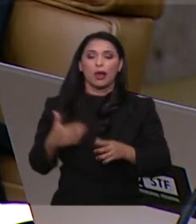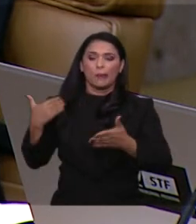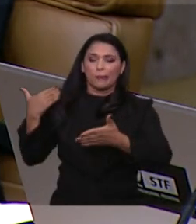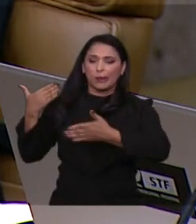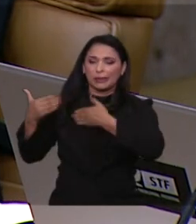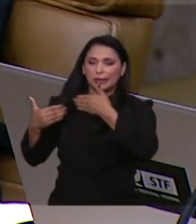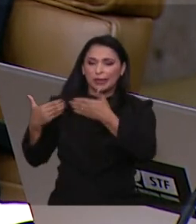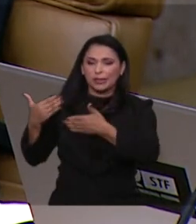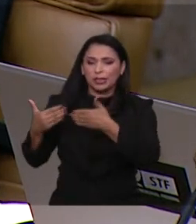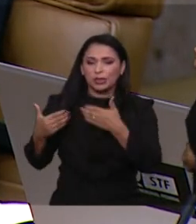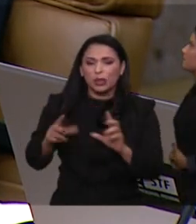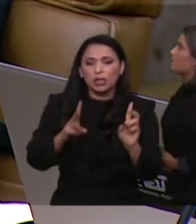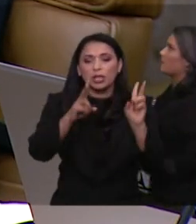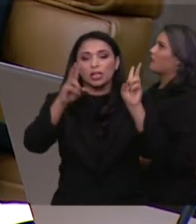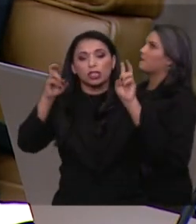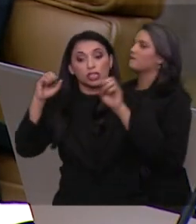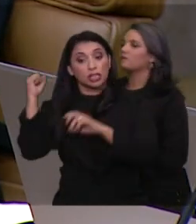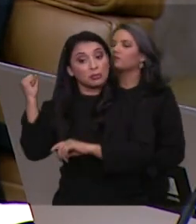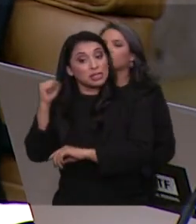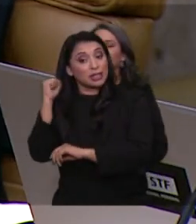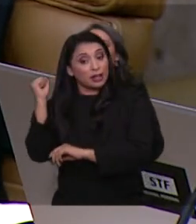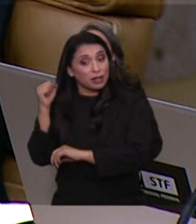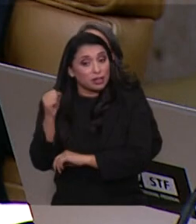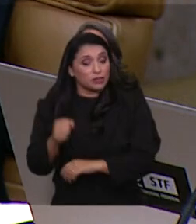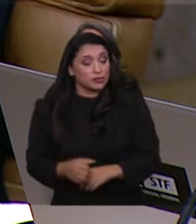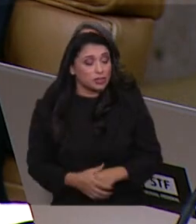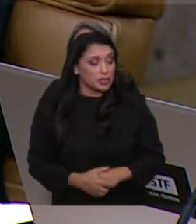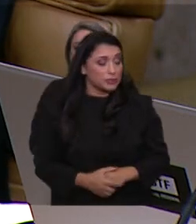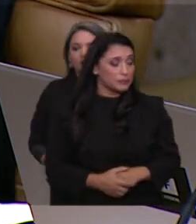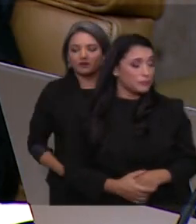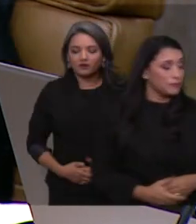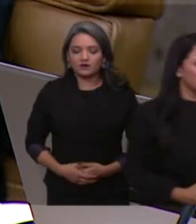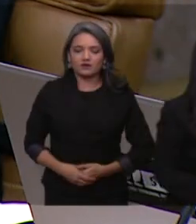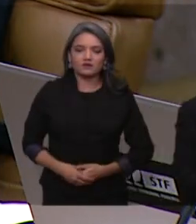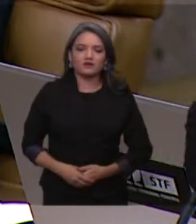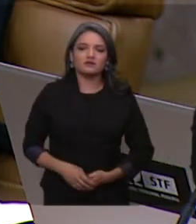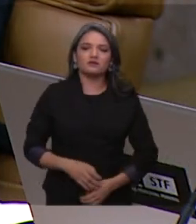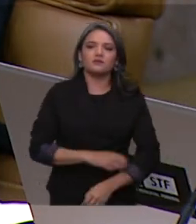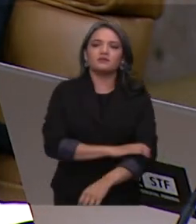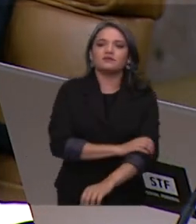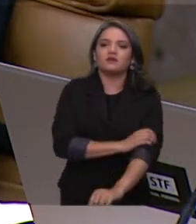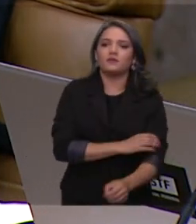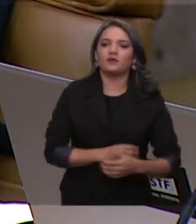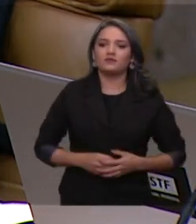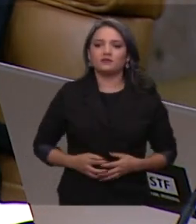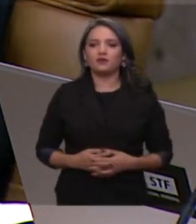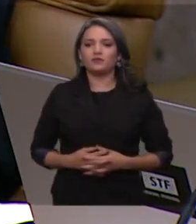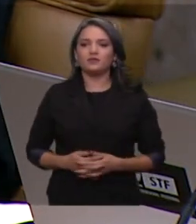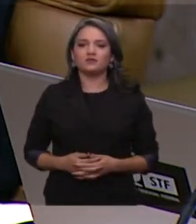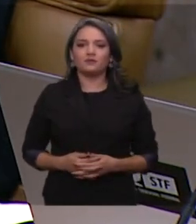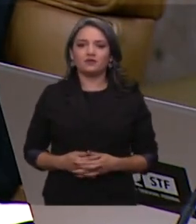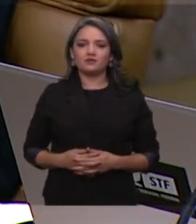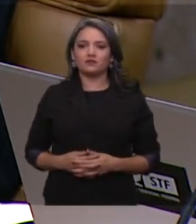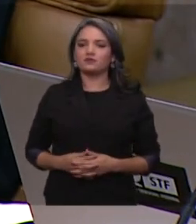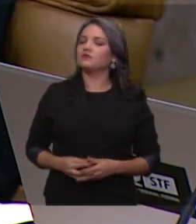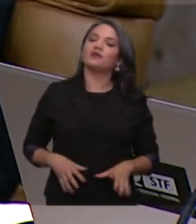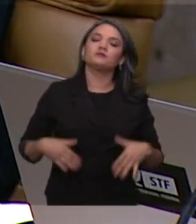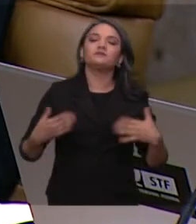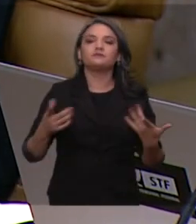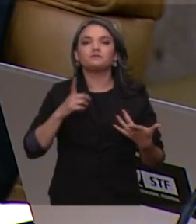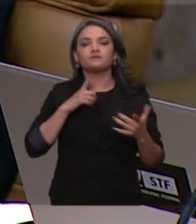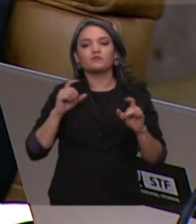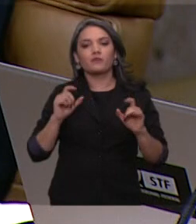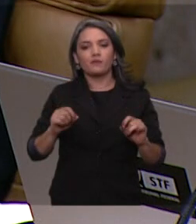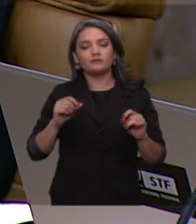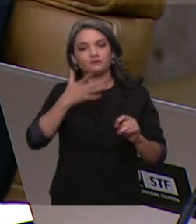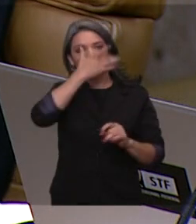trajetória de questões muito graves em relação às pessoas, à liberdade das pessoas, à igualdade